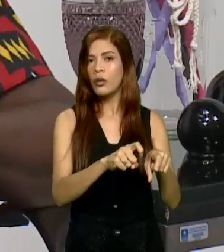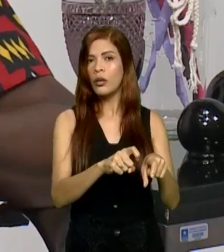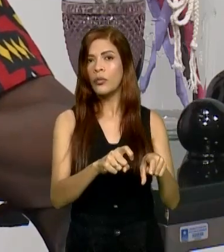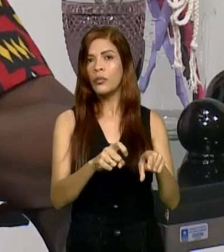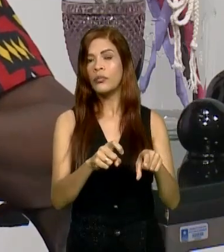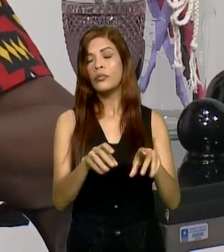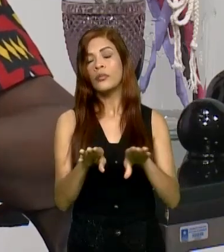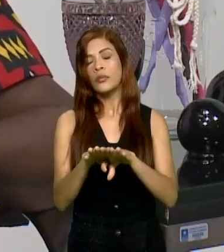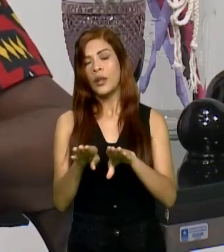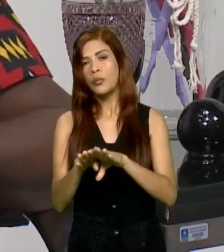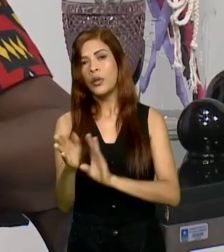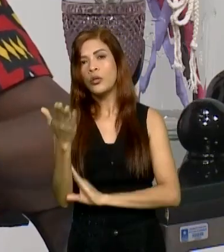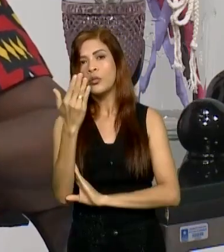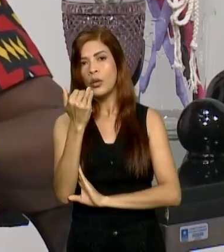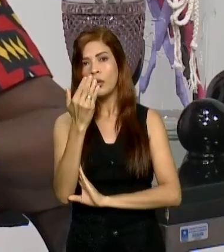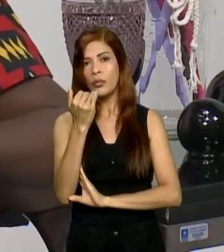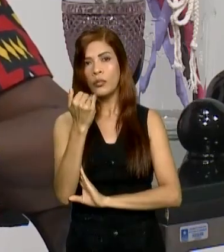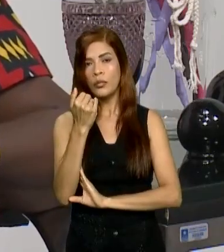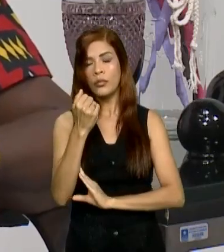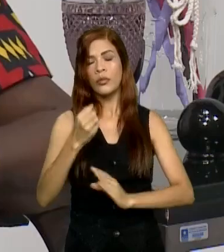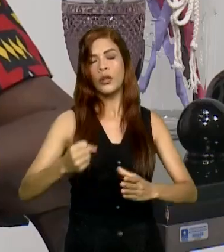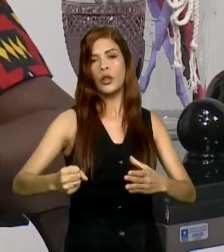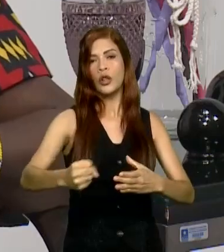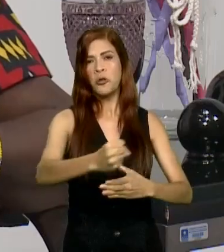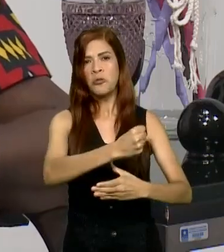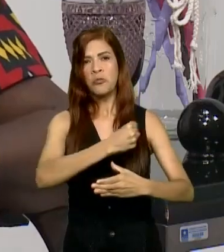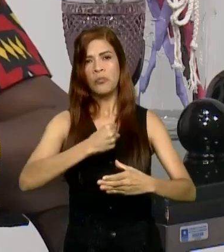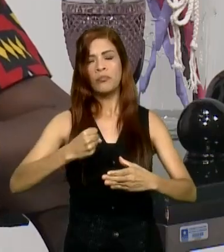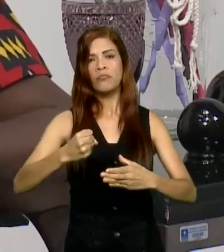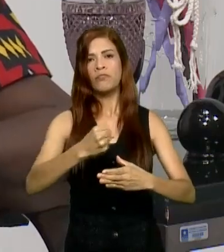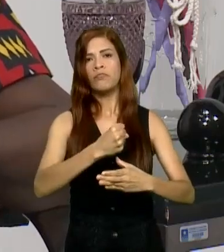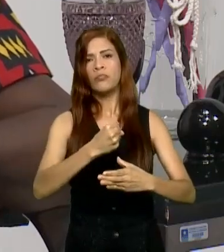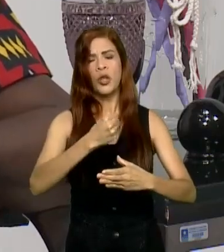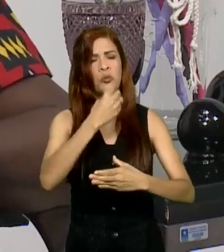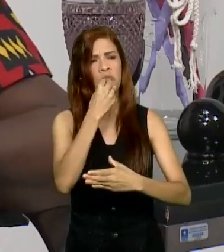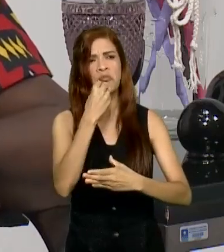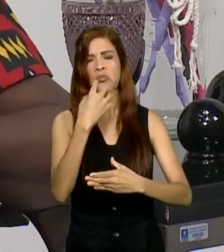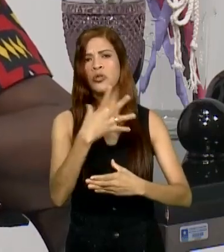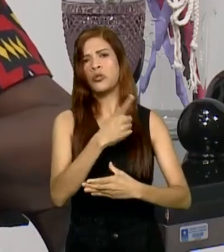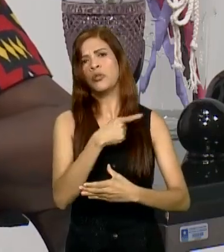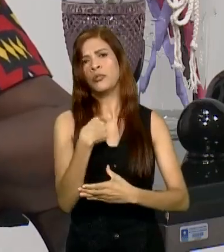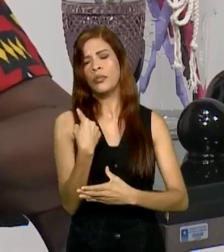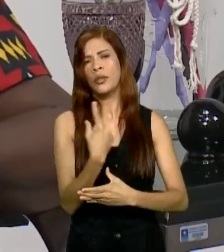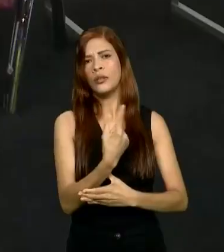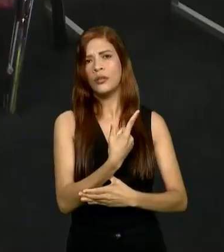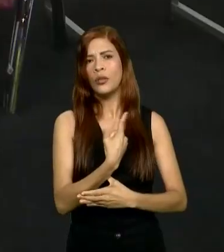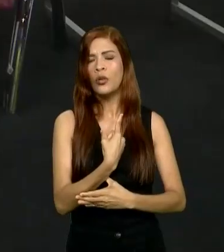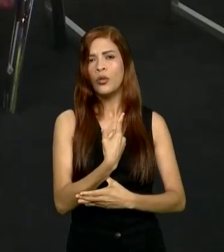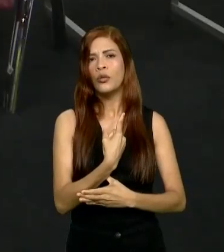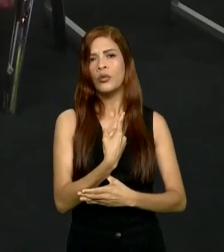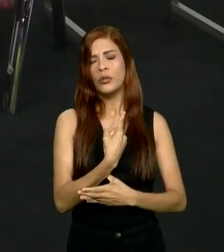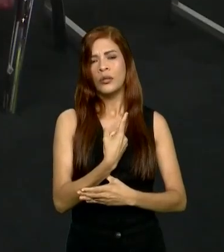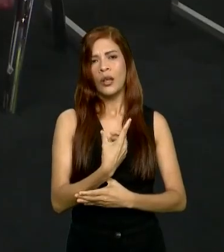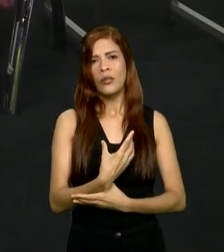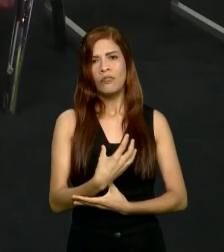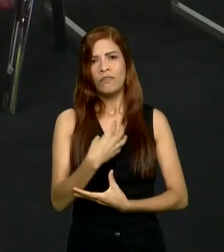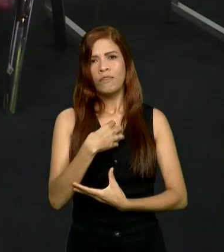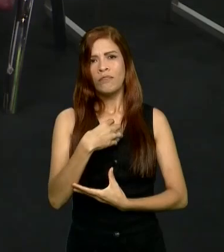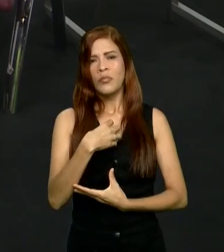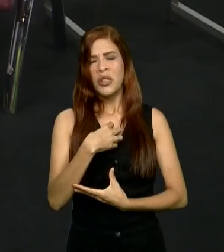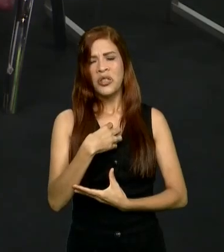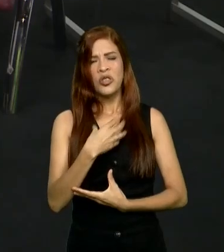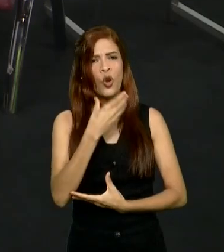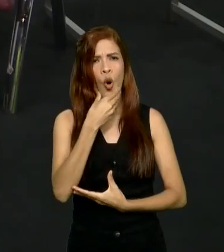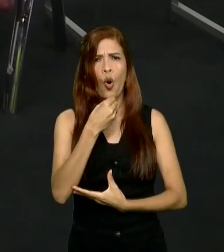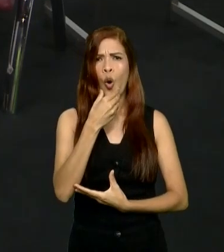cuidando do alimento. E cozinhar é uma riqueza e um bem para todos, né, que faz o bem-estar. Tanto homem como